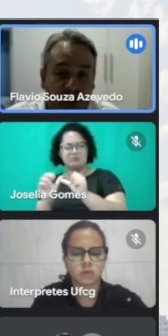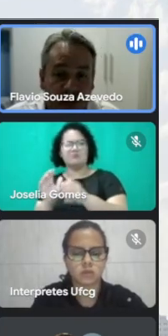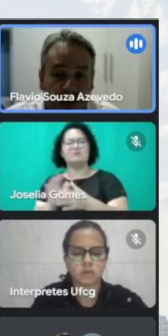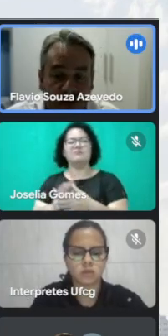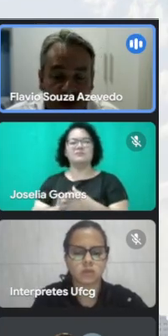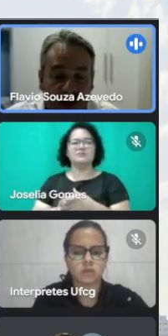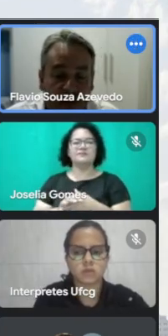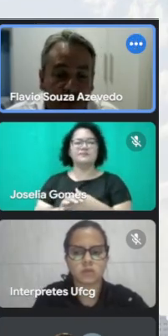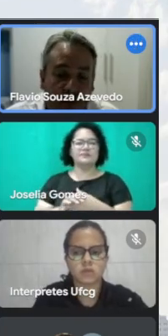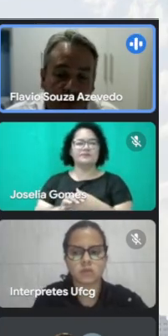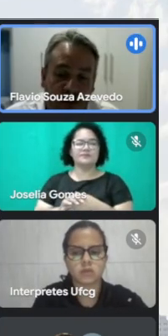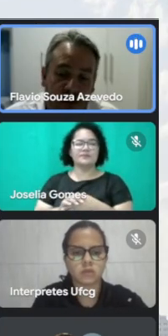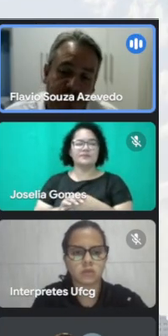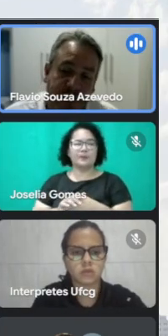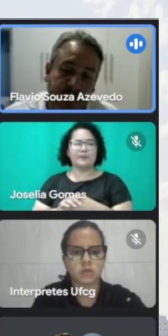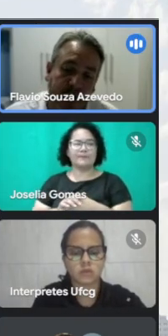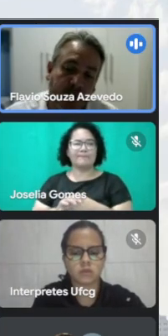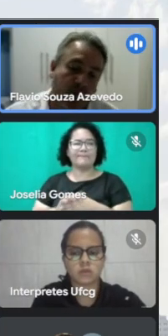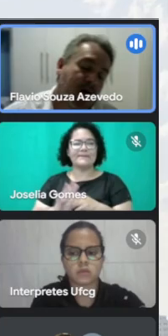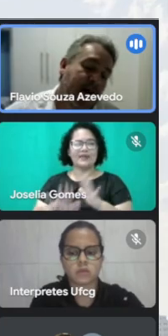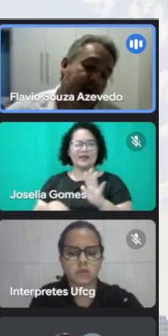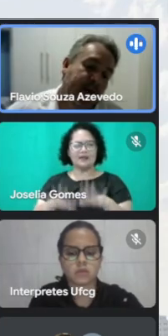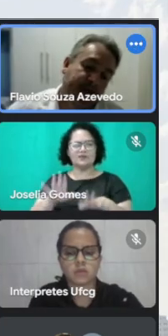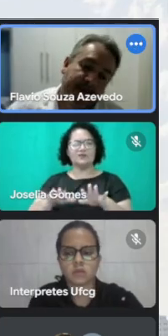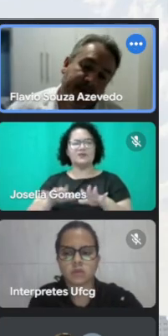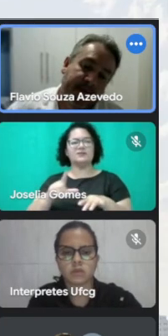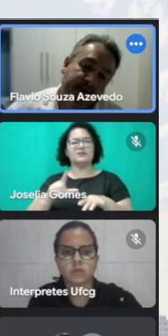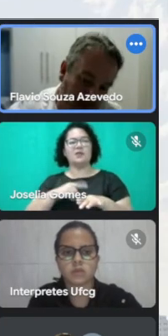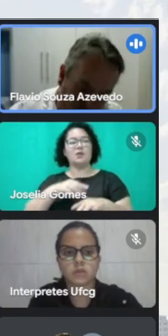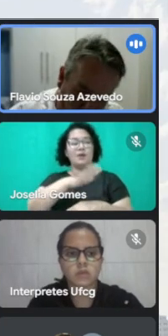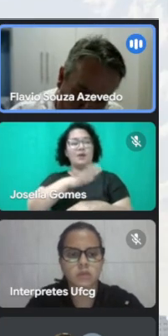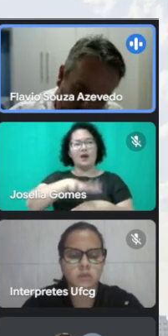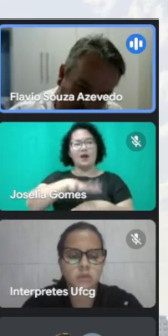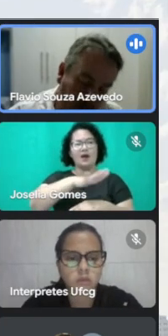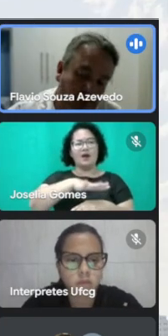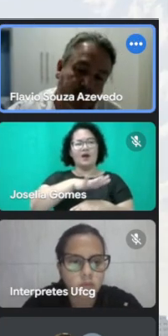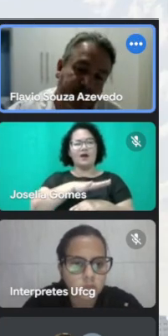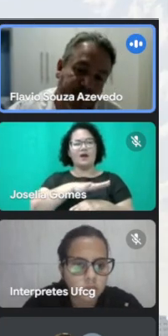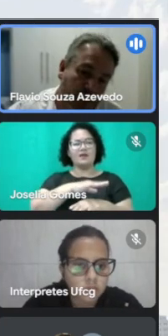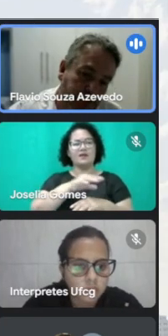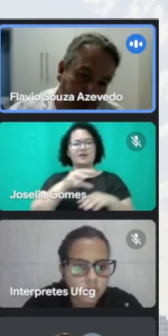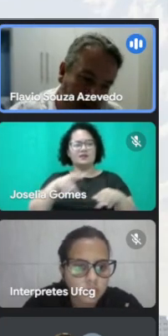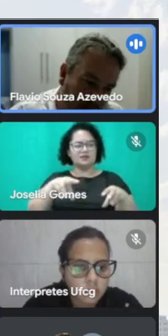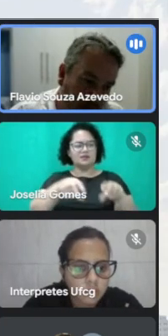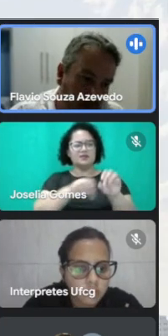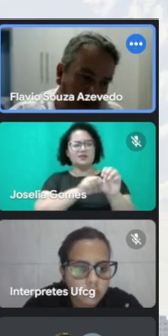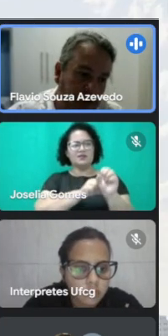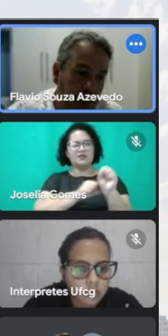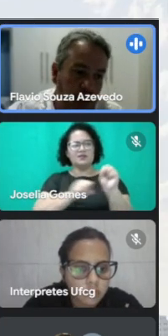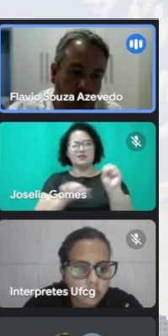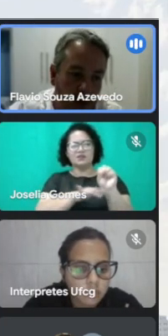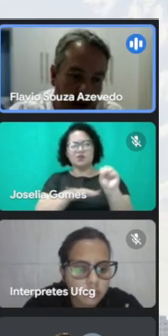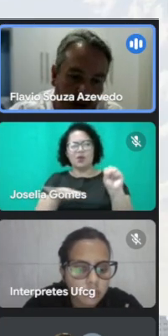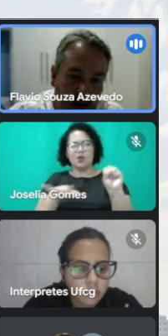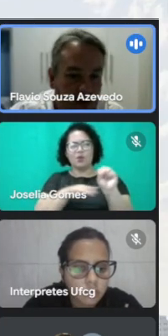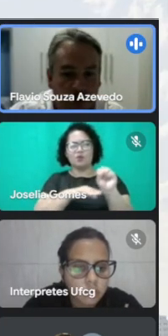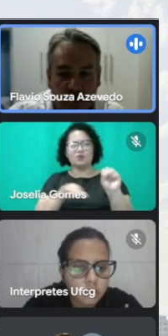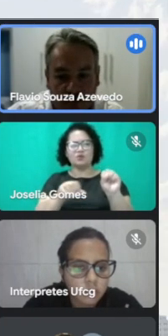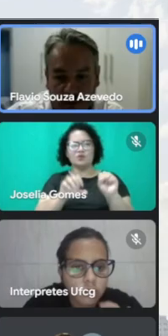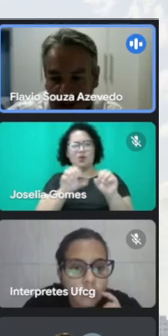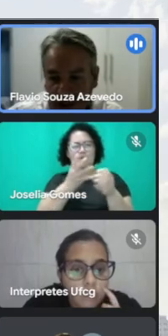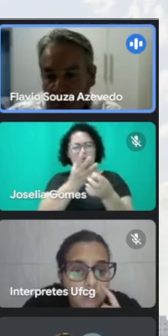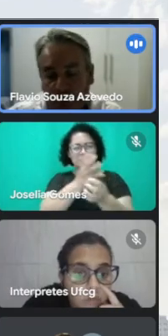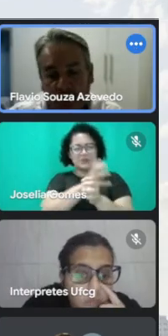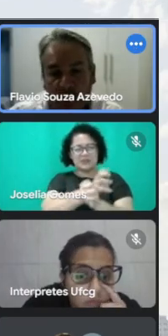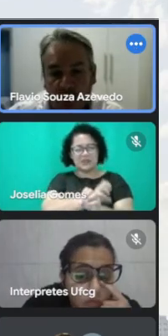a paisagem convergem. Ou seja, às vezes você tem uma área de solo seco, vem o pântano e tem ou um mar, ou